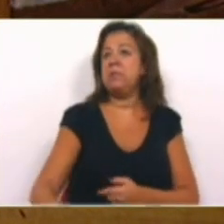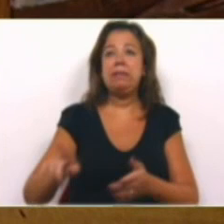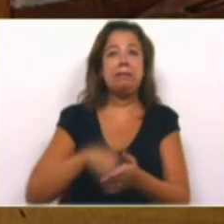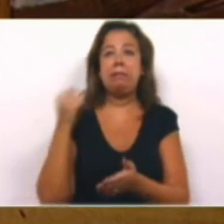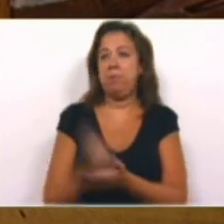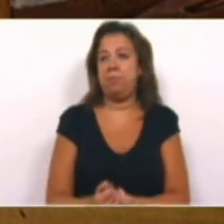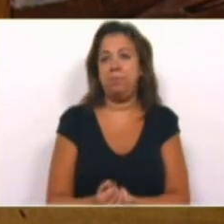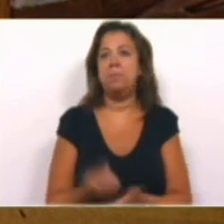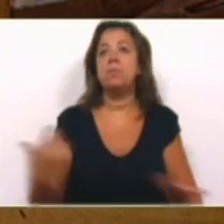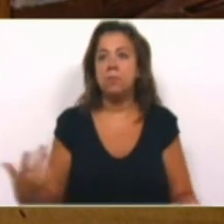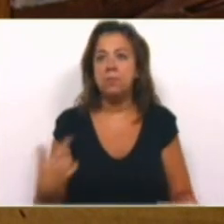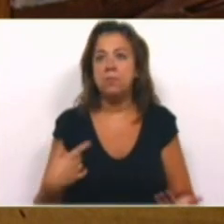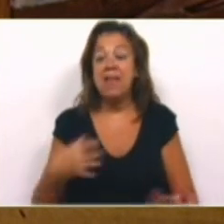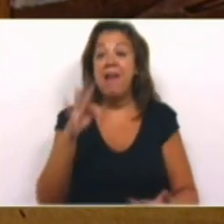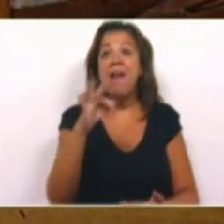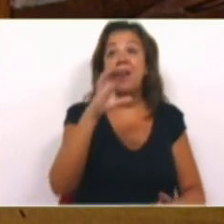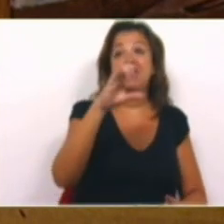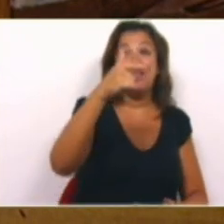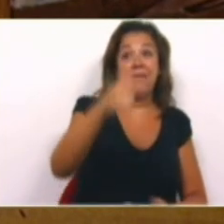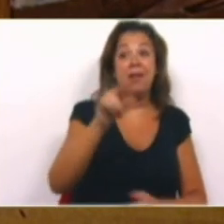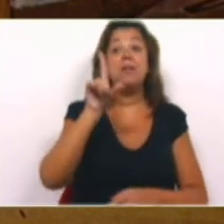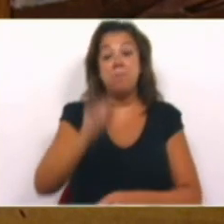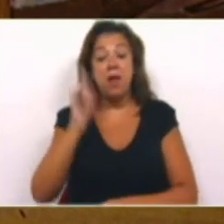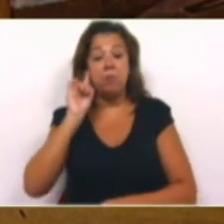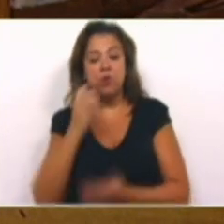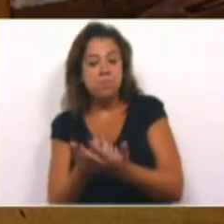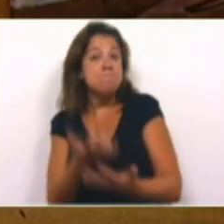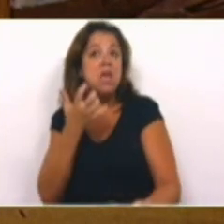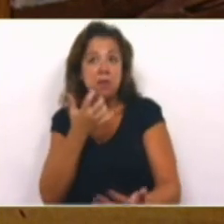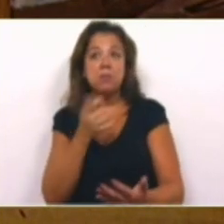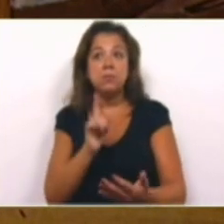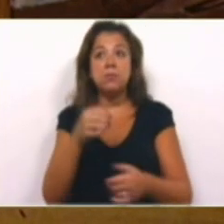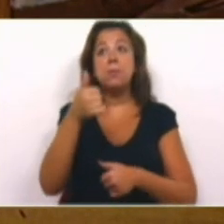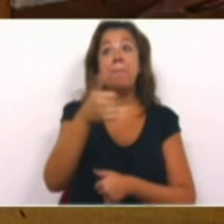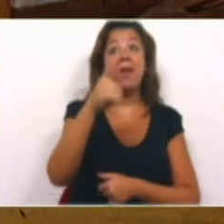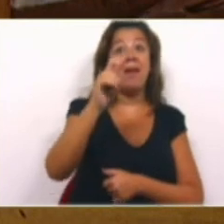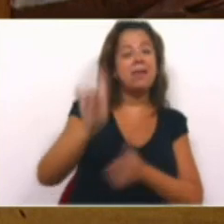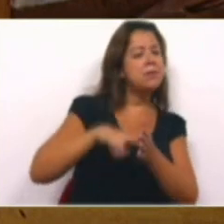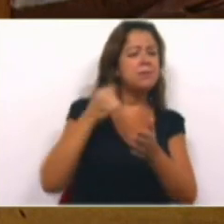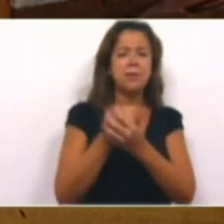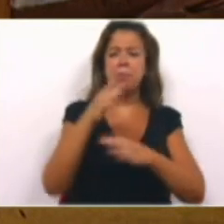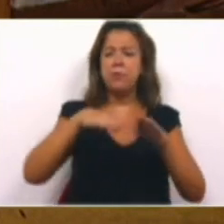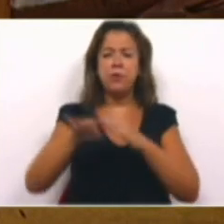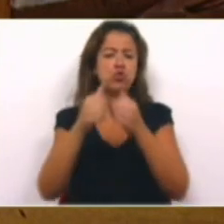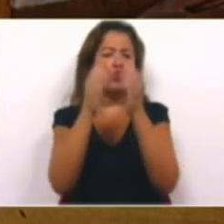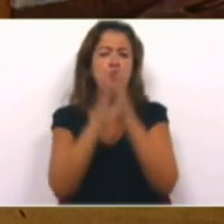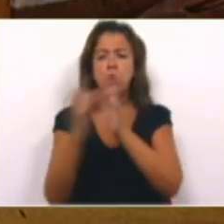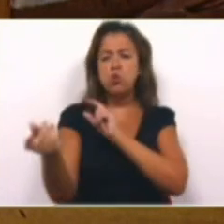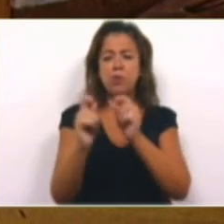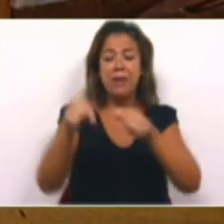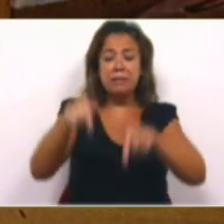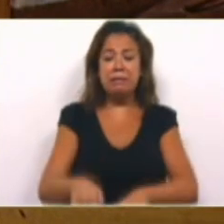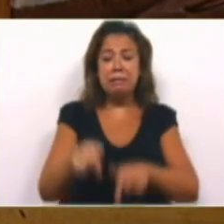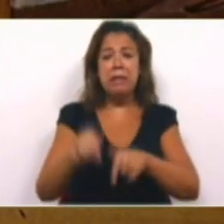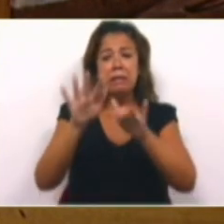da FCT, importa também salientar que o Bloco de Esquerda fez sempre todos os debates nesta Assembleia